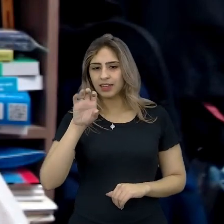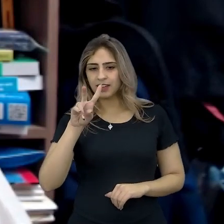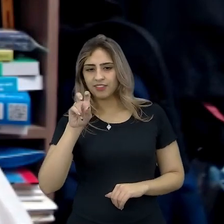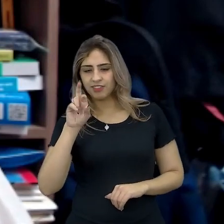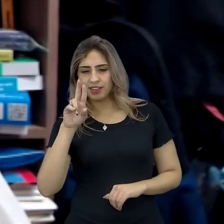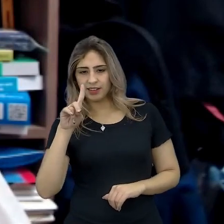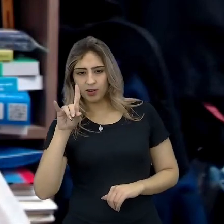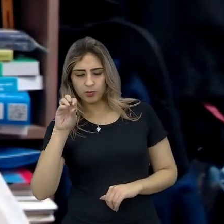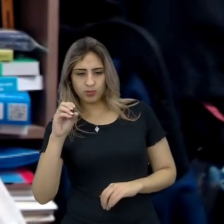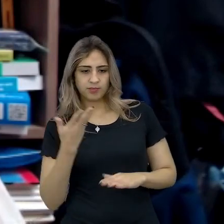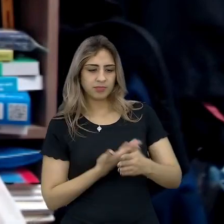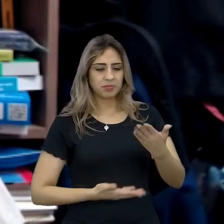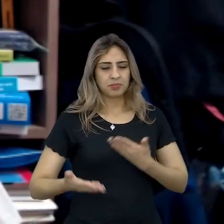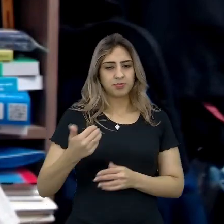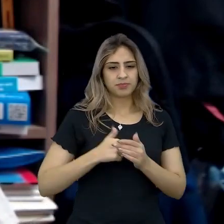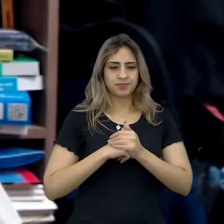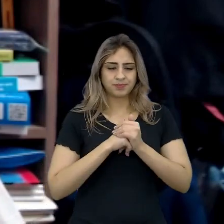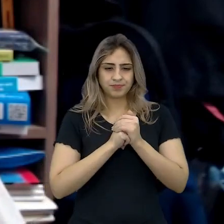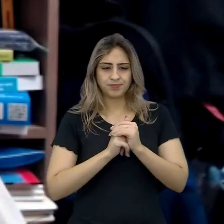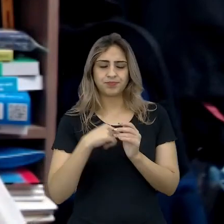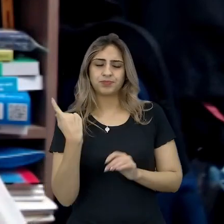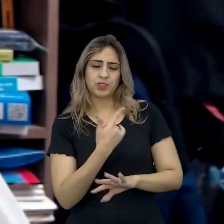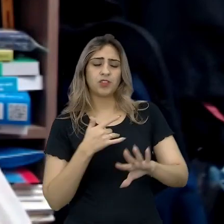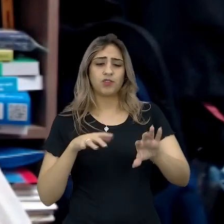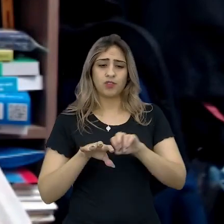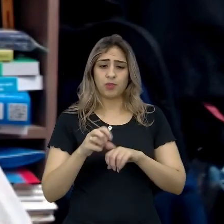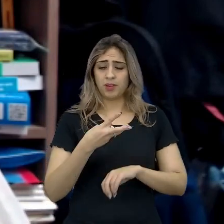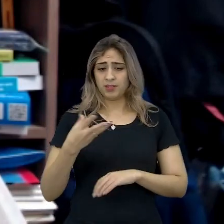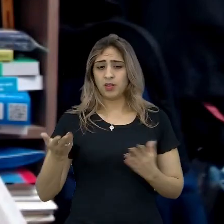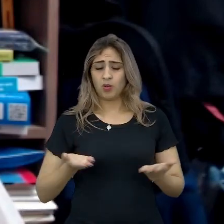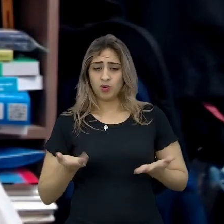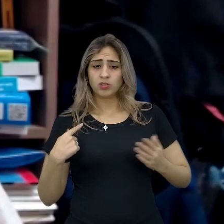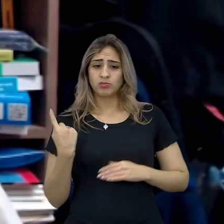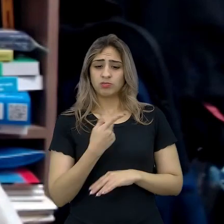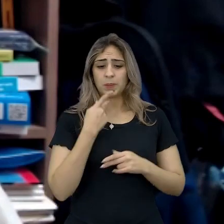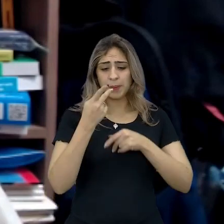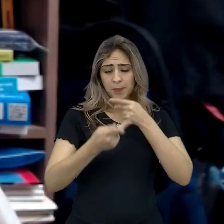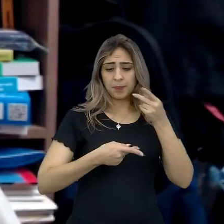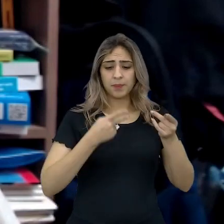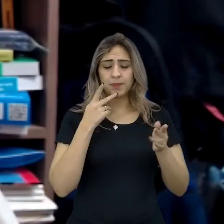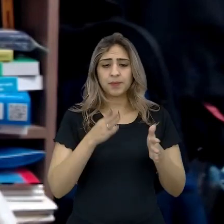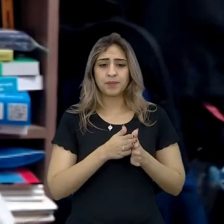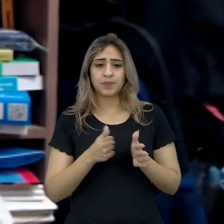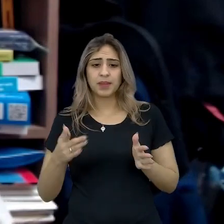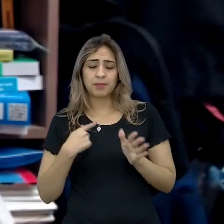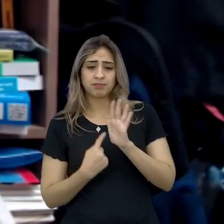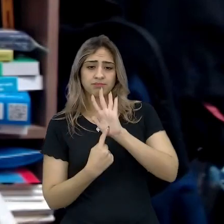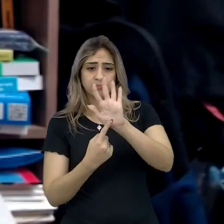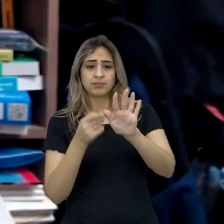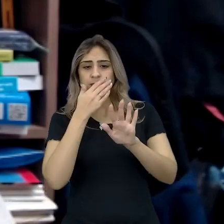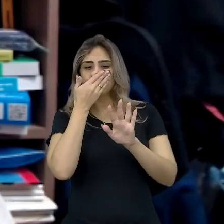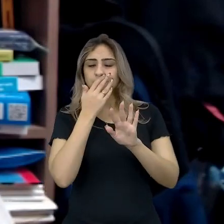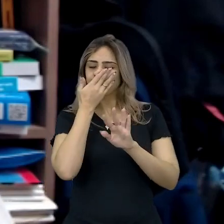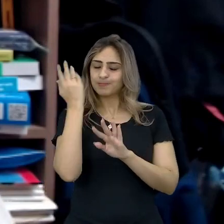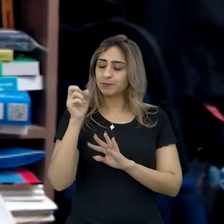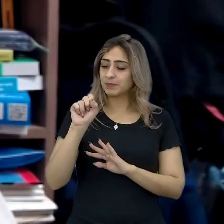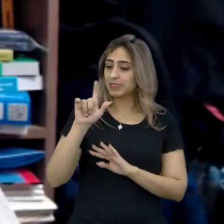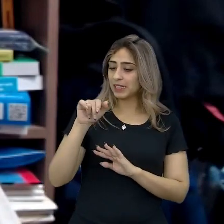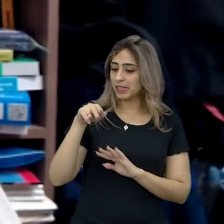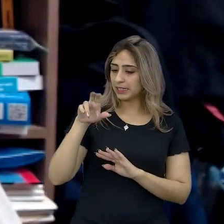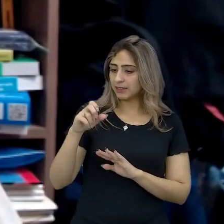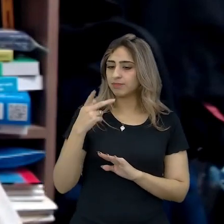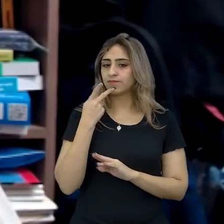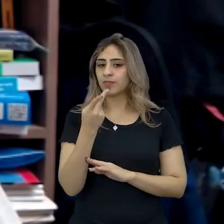vão partilhar com a gente da nossa formação, e eu vou chamando-os para então se apresentar. Sirlene, passo a